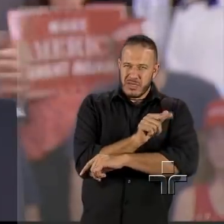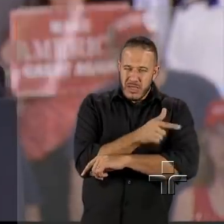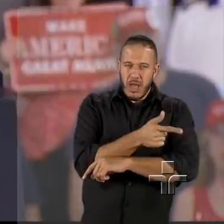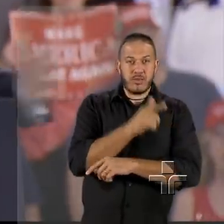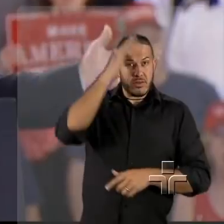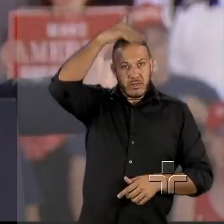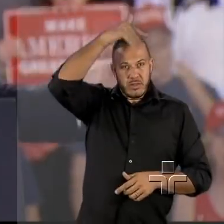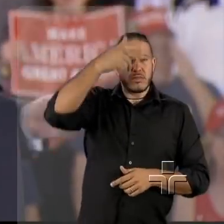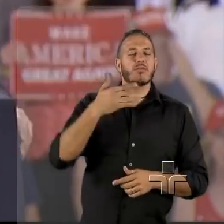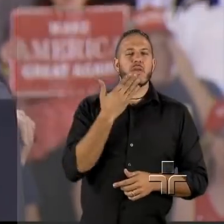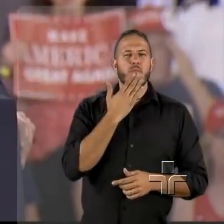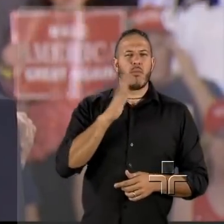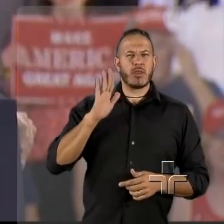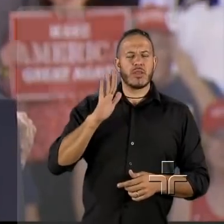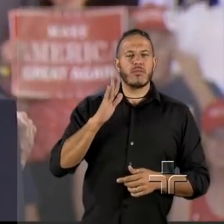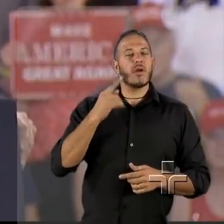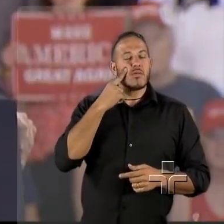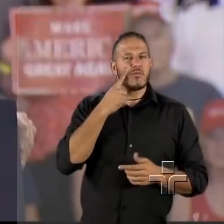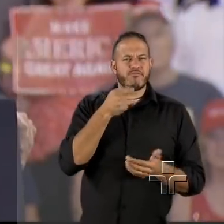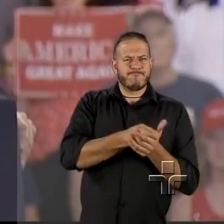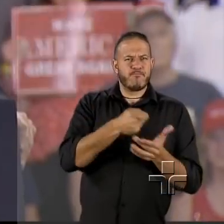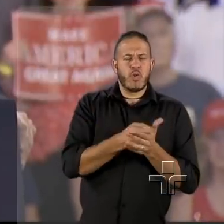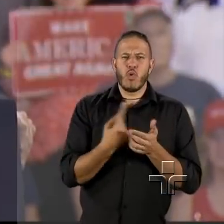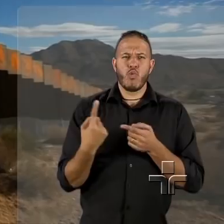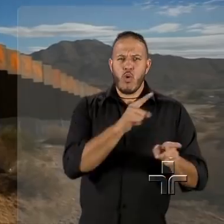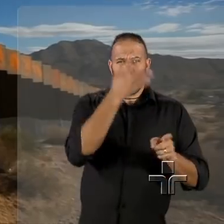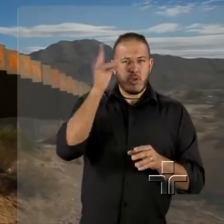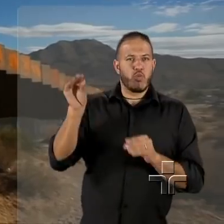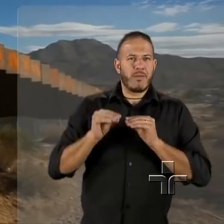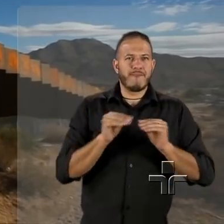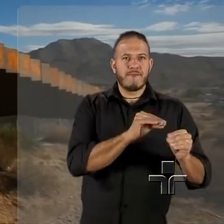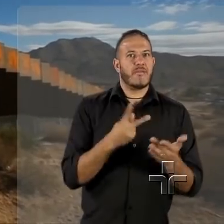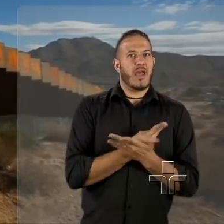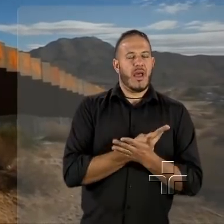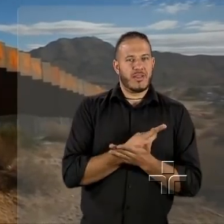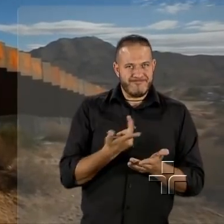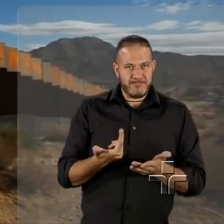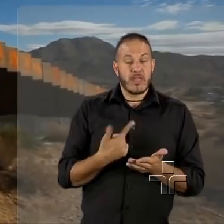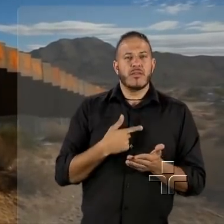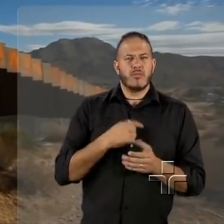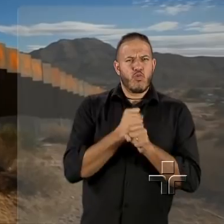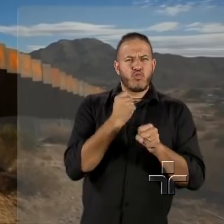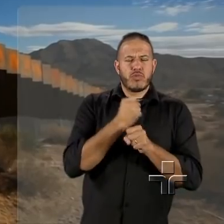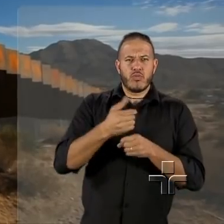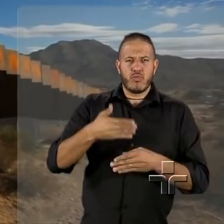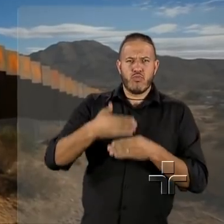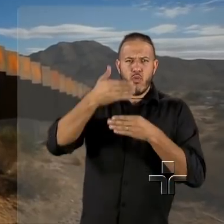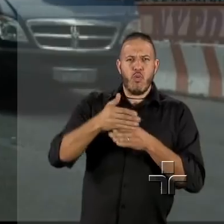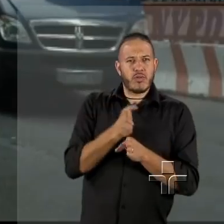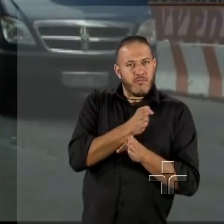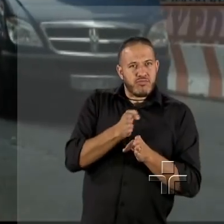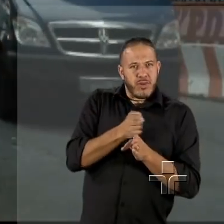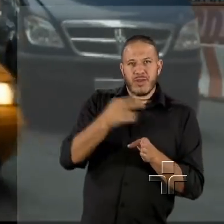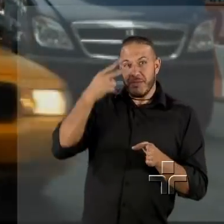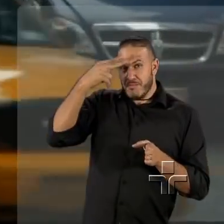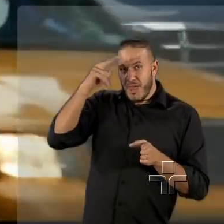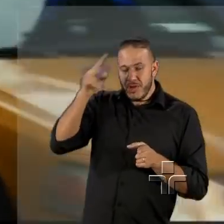Novos protestos foram realizados em todo o país. Dentro do Senado, famílias e crianças simularam a entrada de